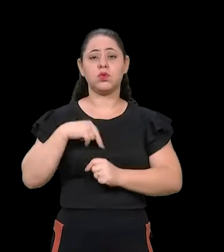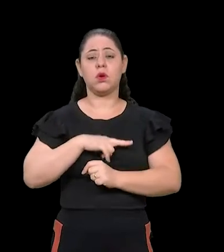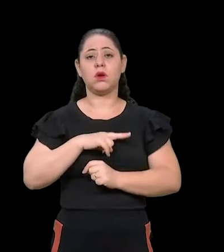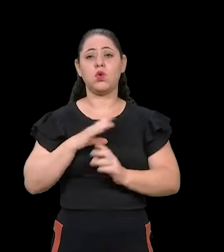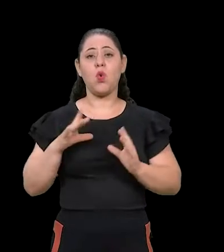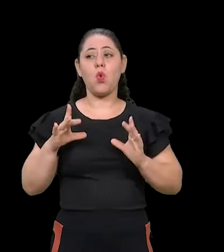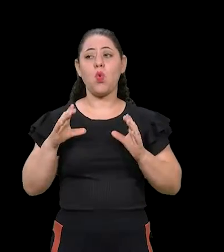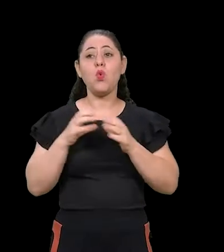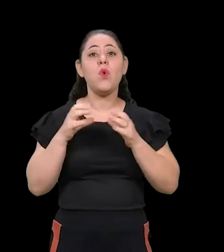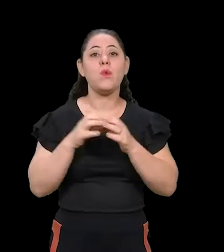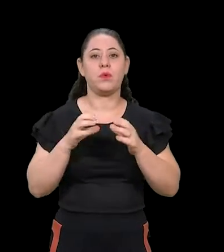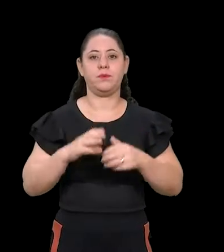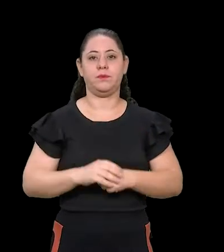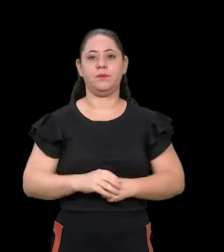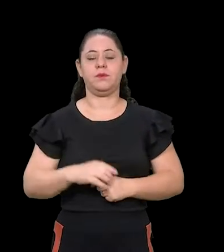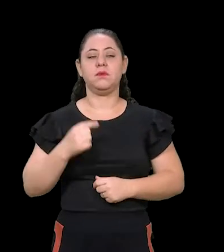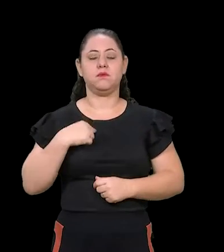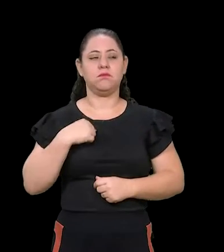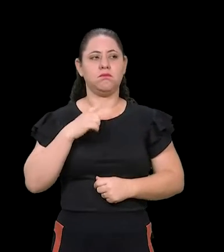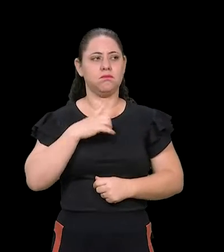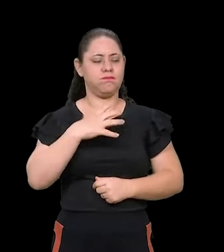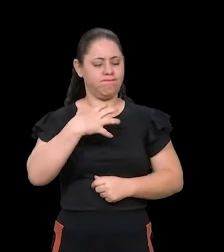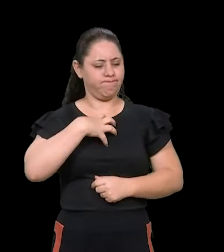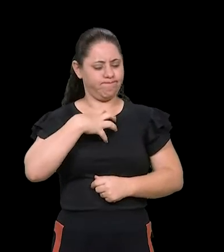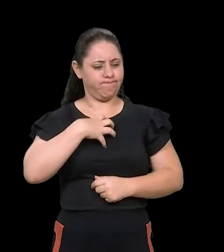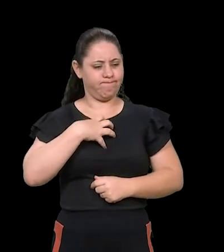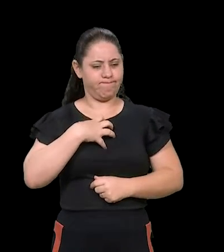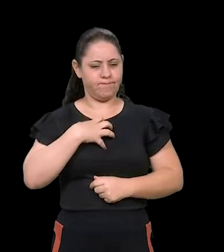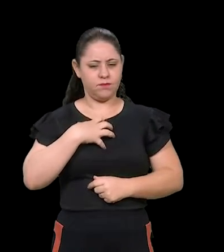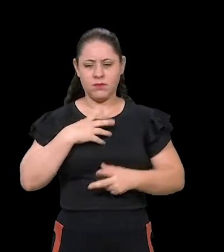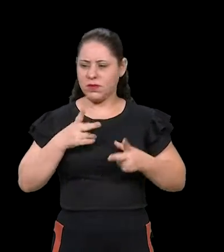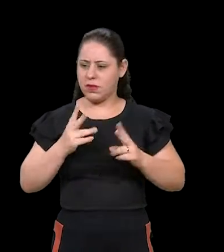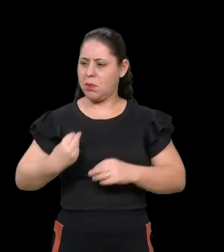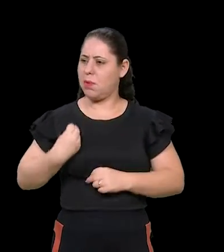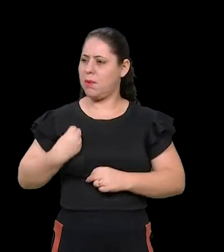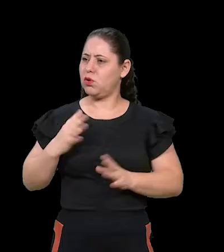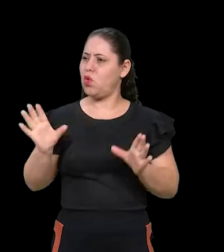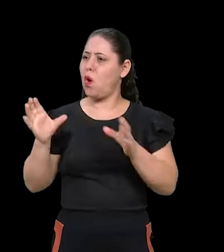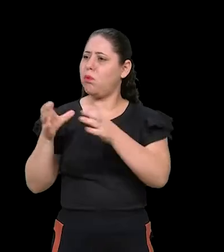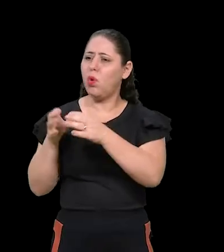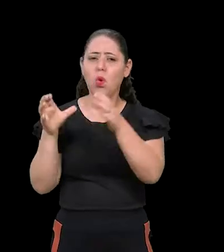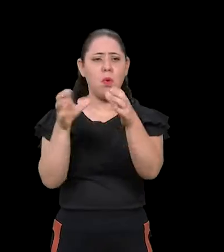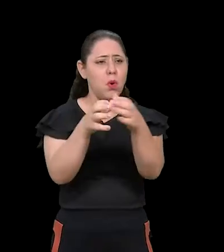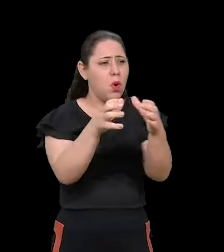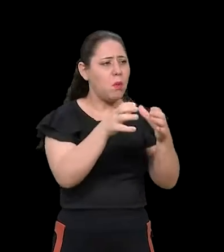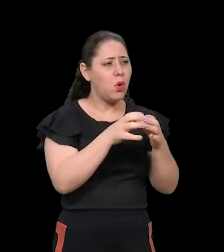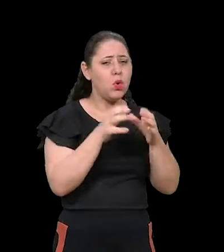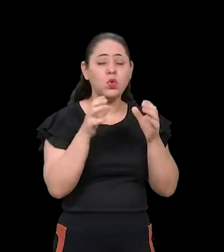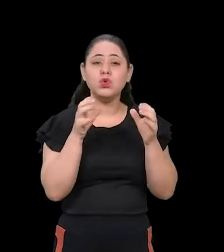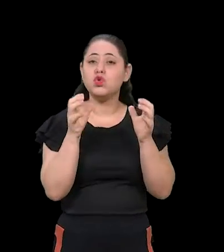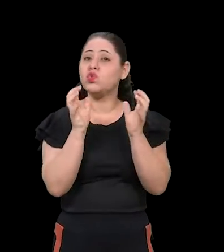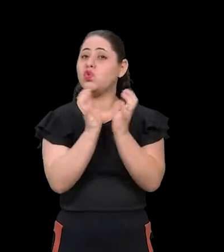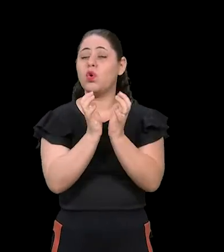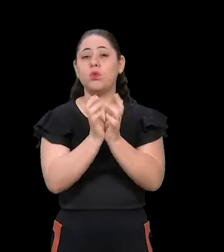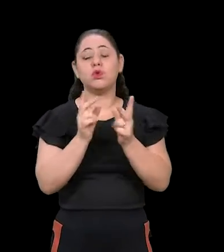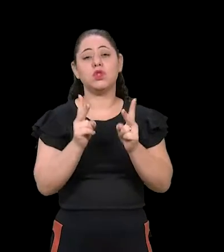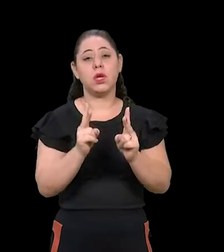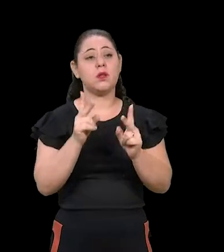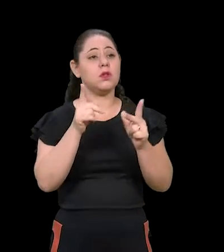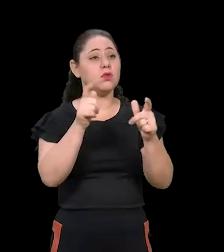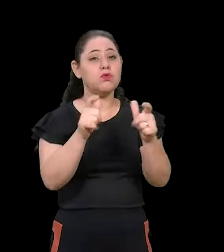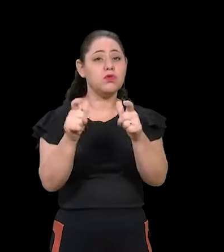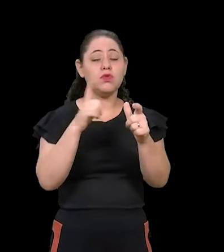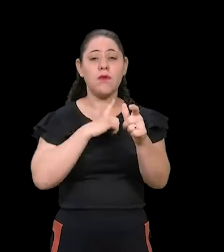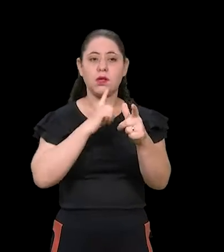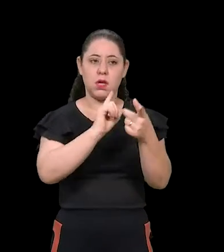né, a gente é coletivo, né? Eu sou o espírito coletivo, então sempre participei dessas instituições, sempre